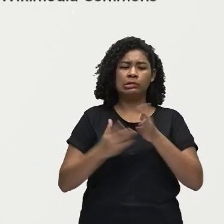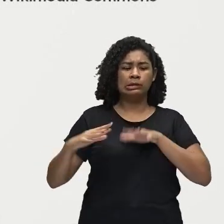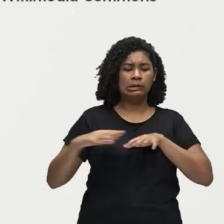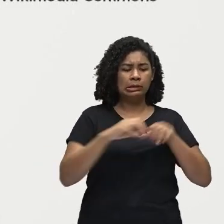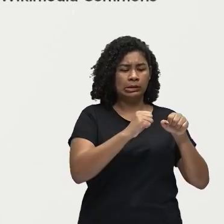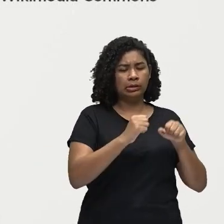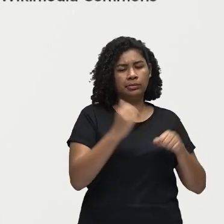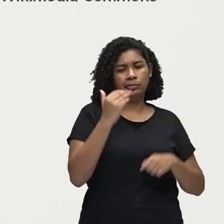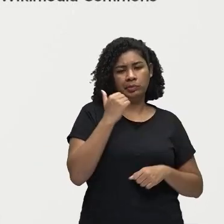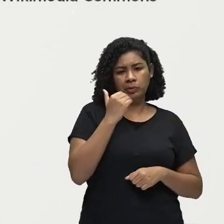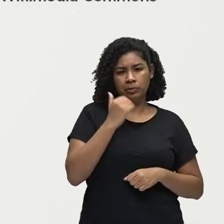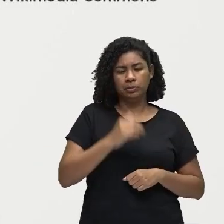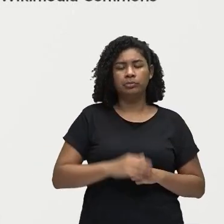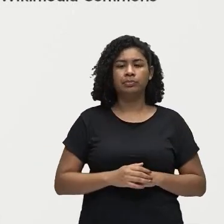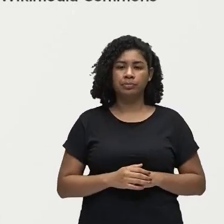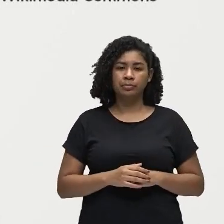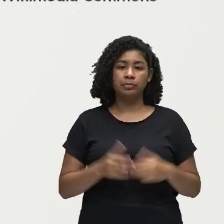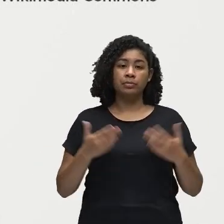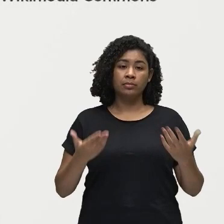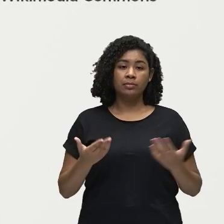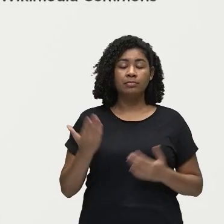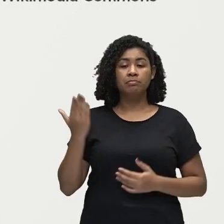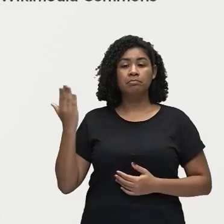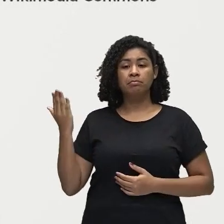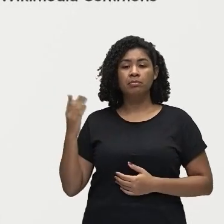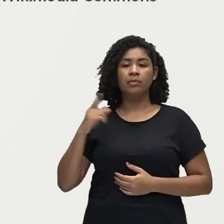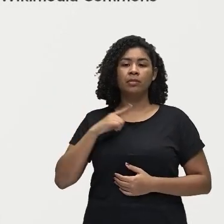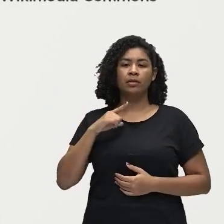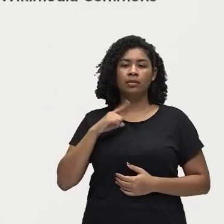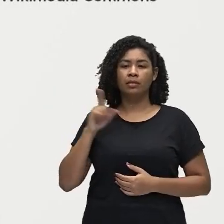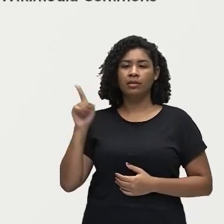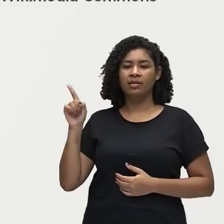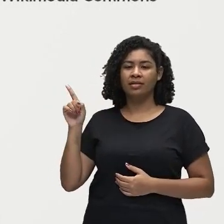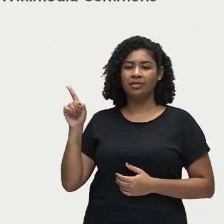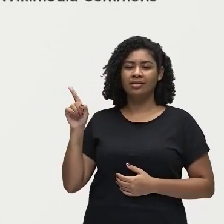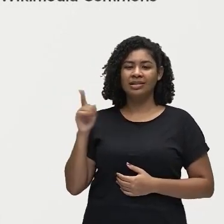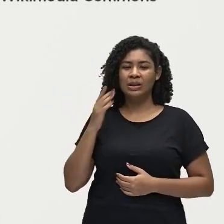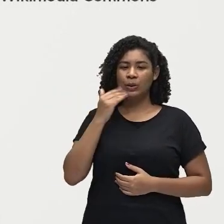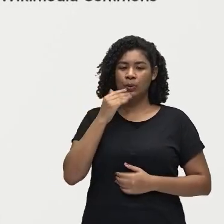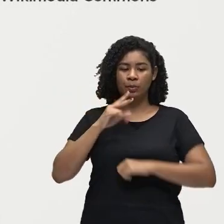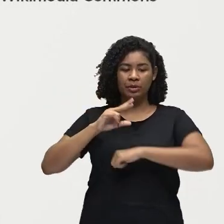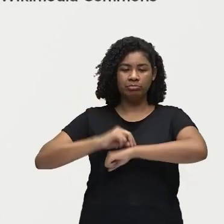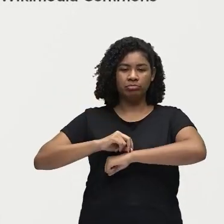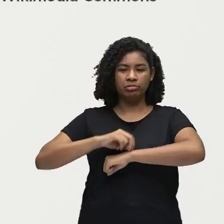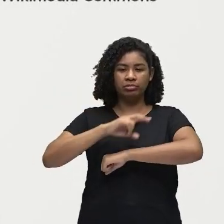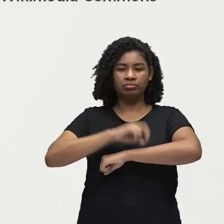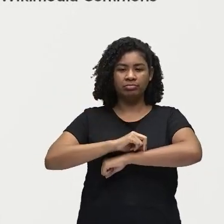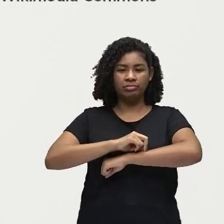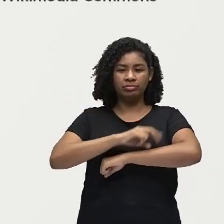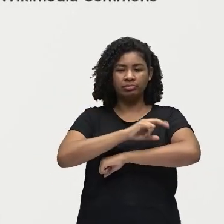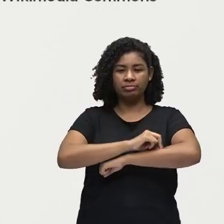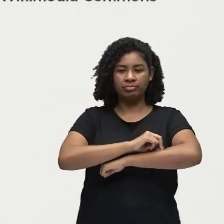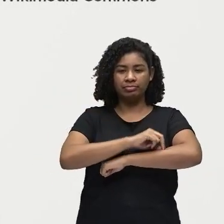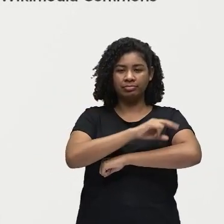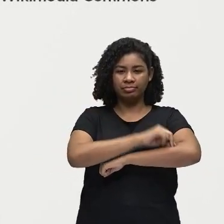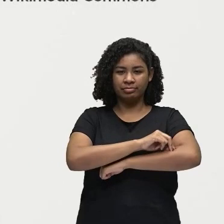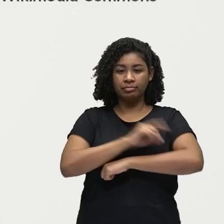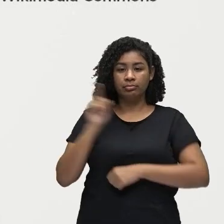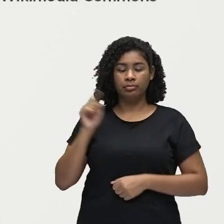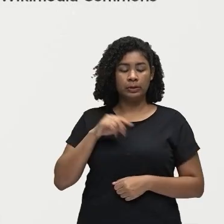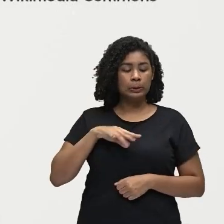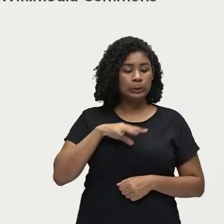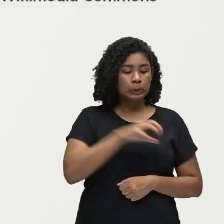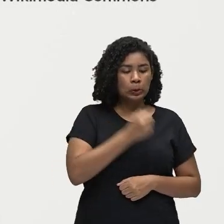na natureza. Aí a gente tem um lagarto comendo um gafanhoto, se alimentando do